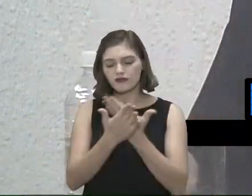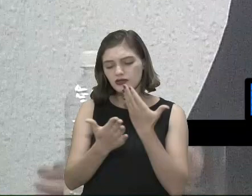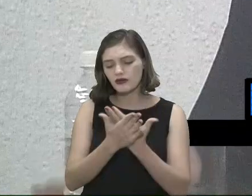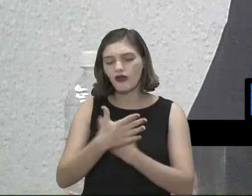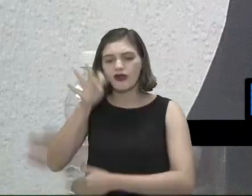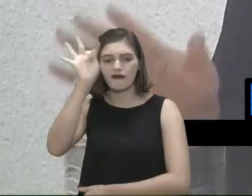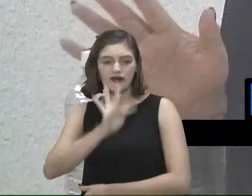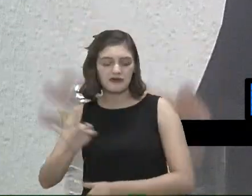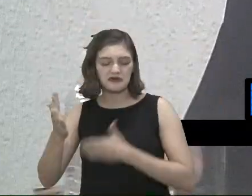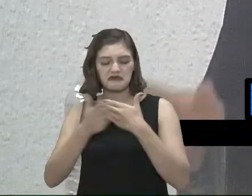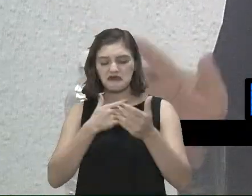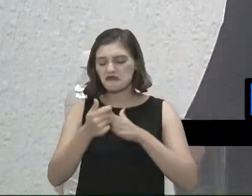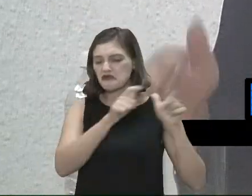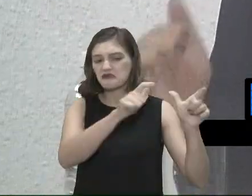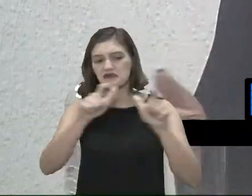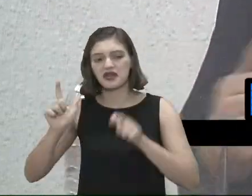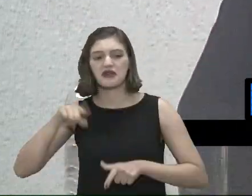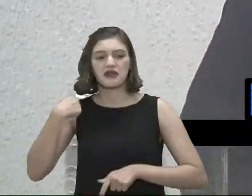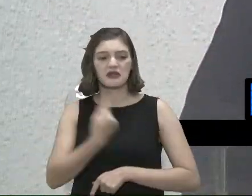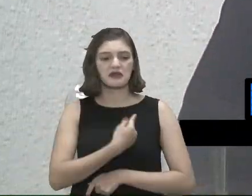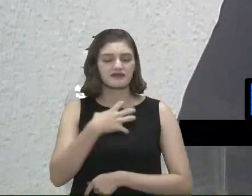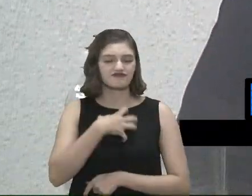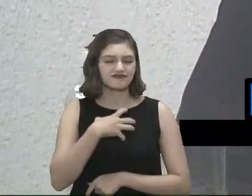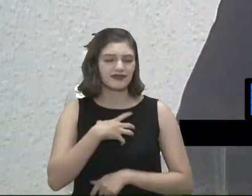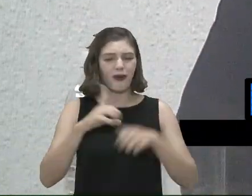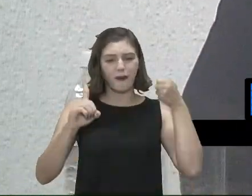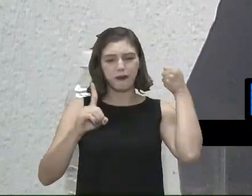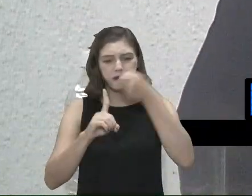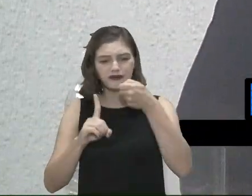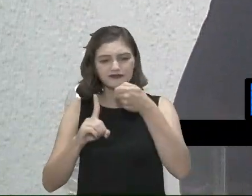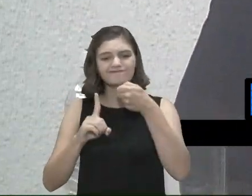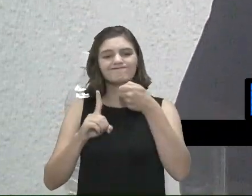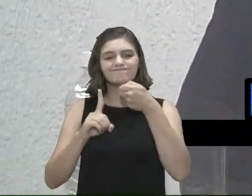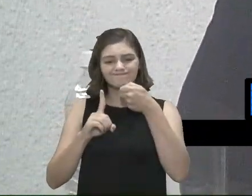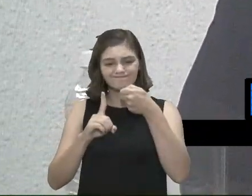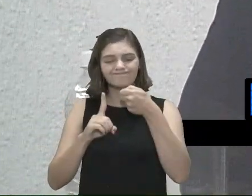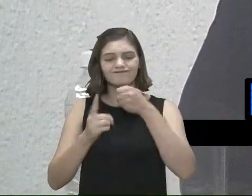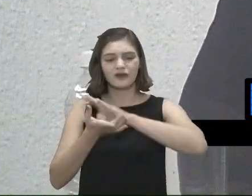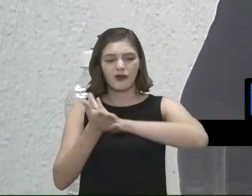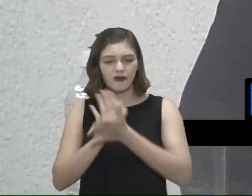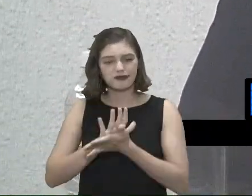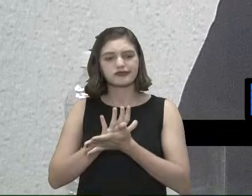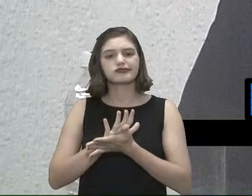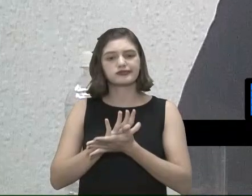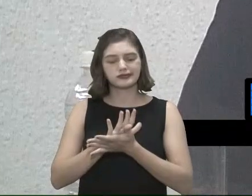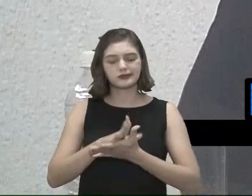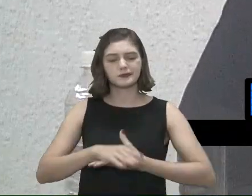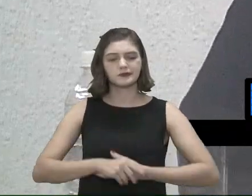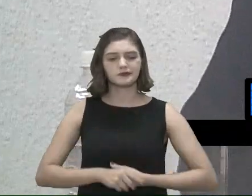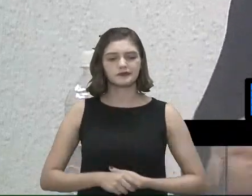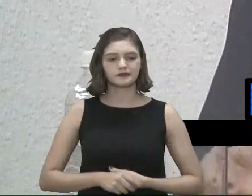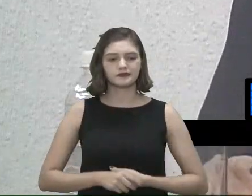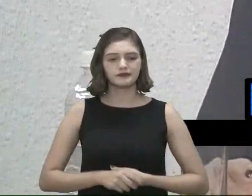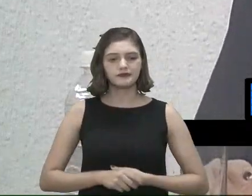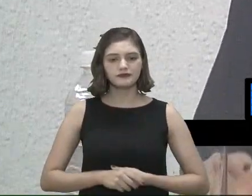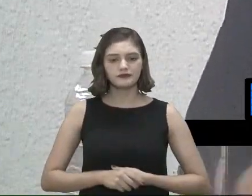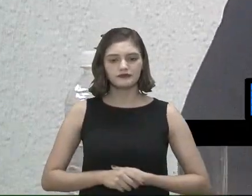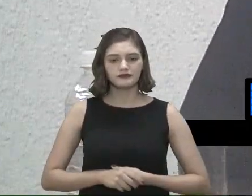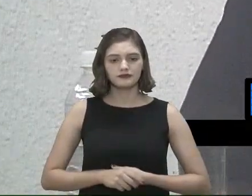em qualquer lugar, nós estamos suscetíveis a sermos lides de forma errada,